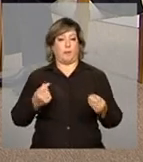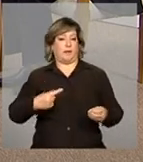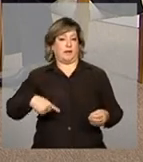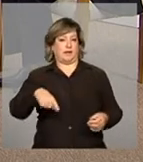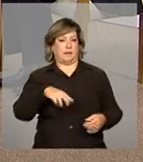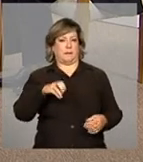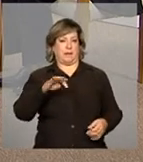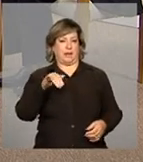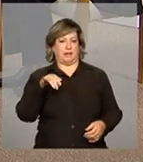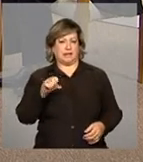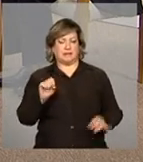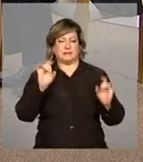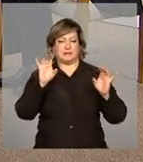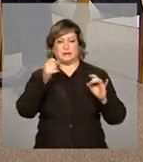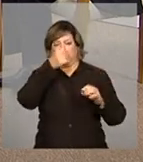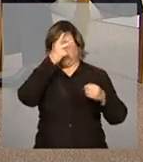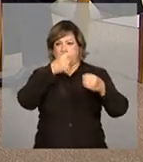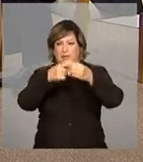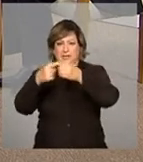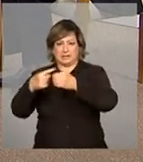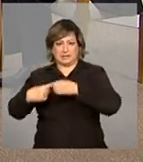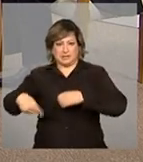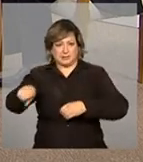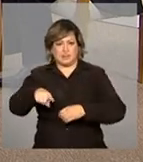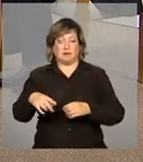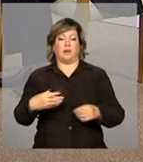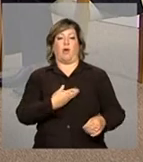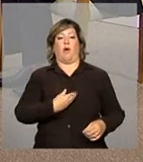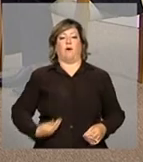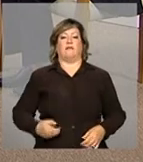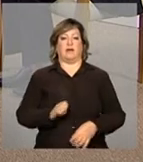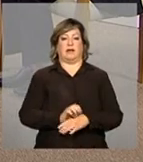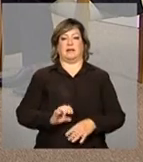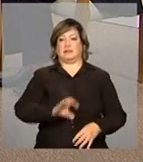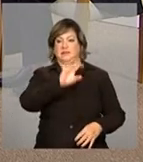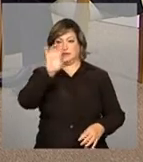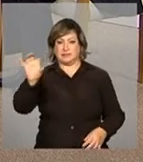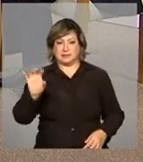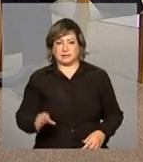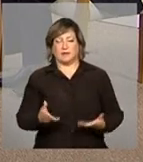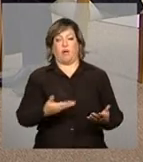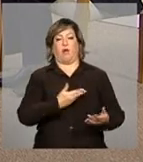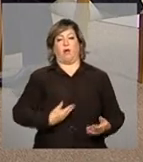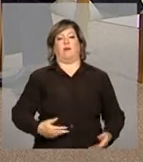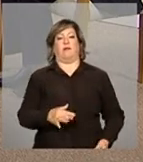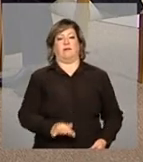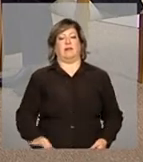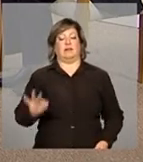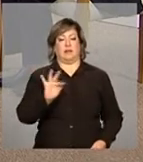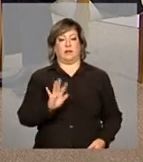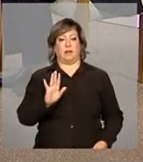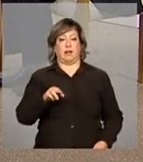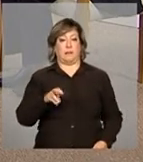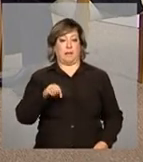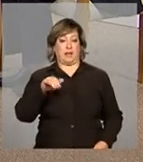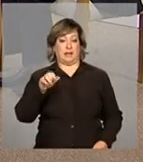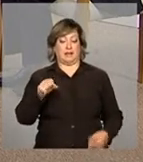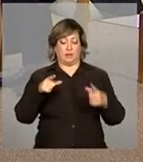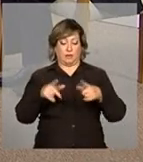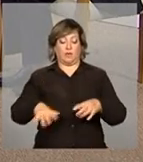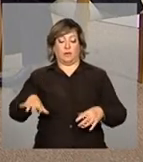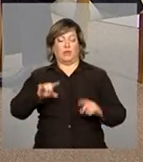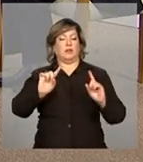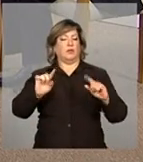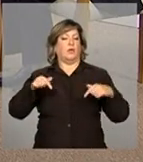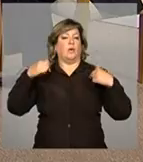município a regionalização e discussão município Governo do Estado o governo federal a meta as metas relacionadas regionalização vai ficar com o próximo